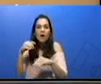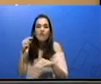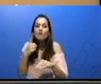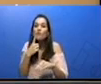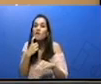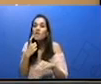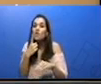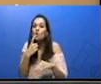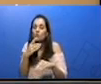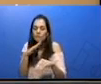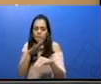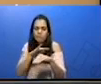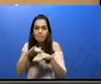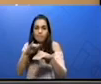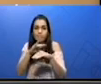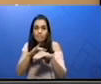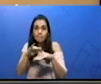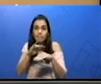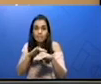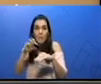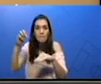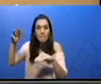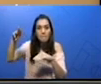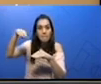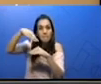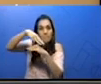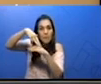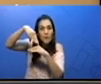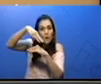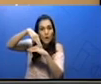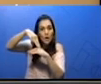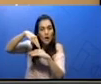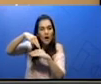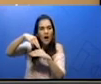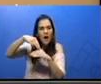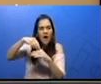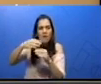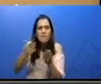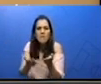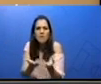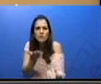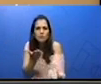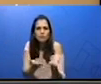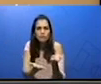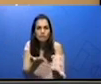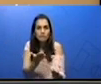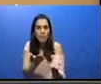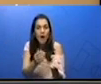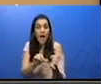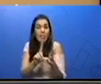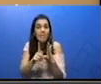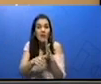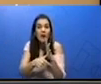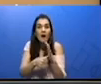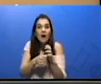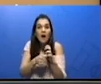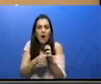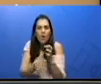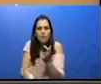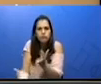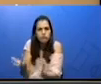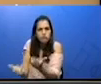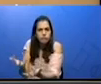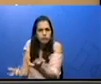componente vermelho, ele pesou, né, esse componente antes da reação, e após o aquecimento dele,